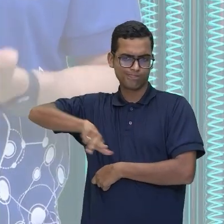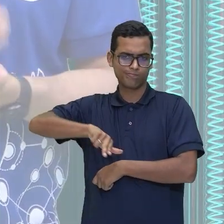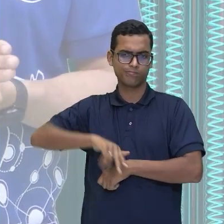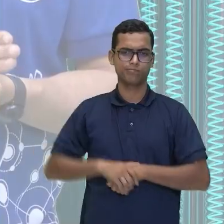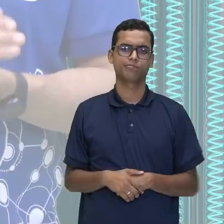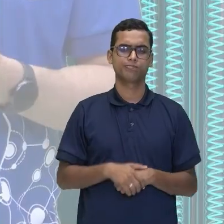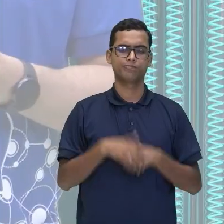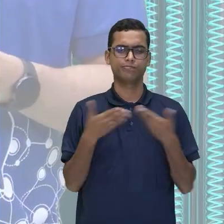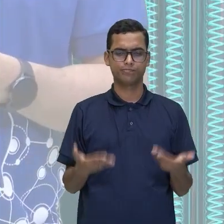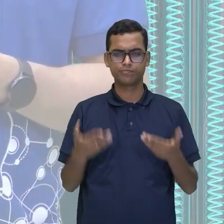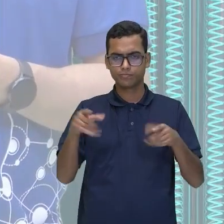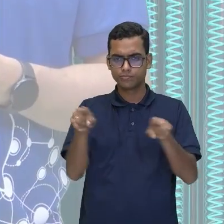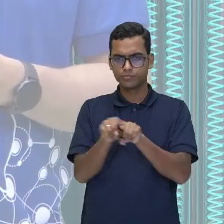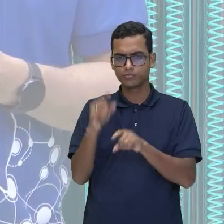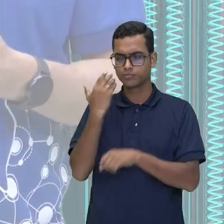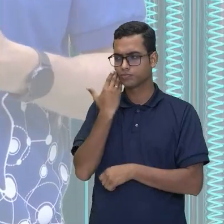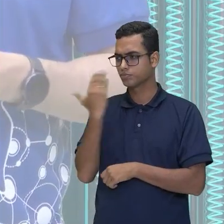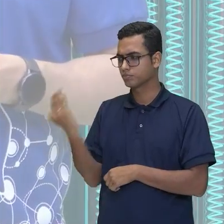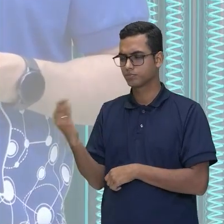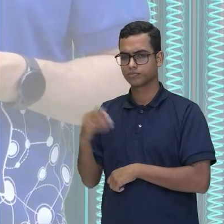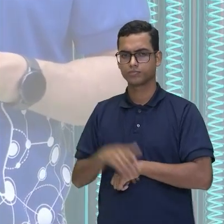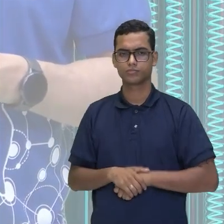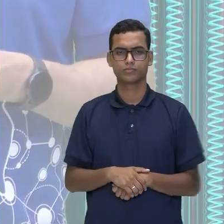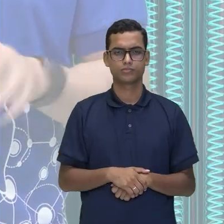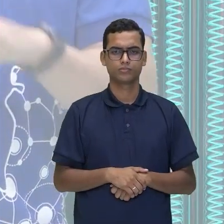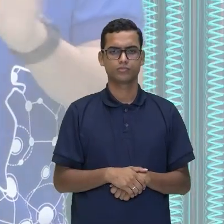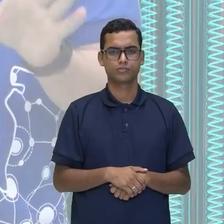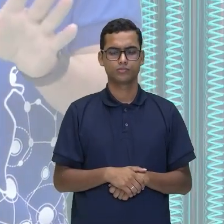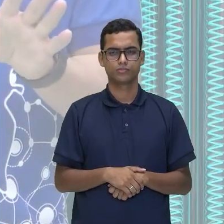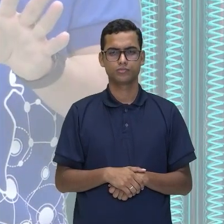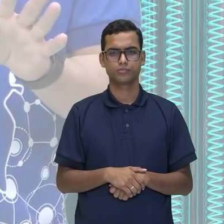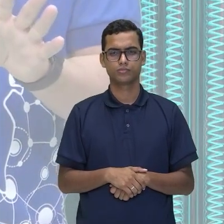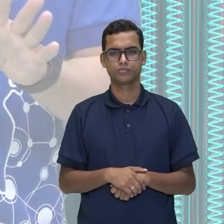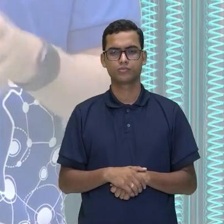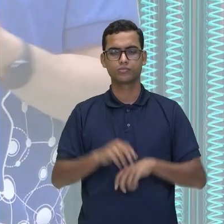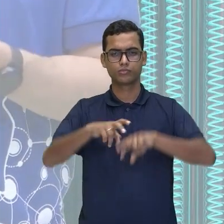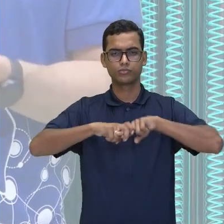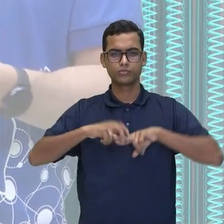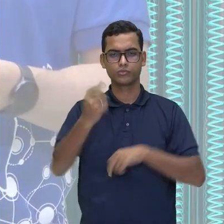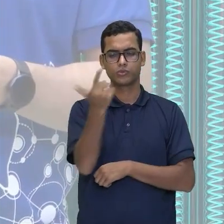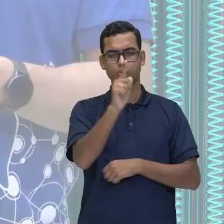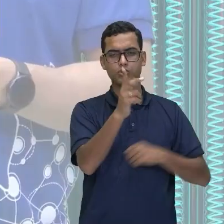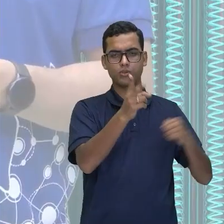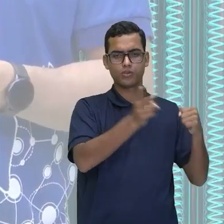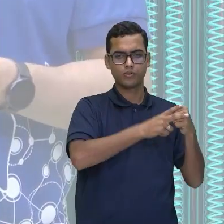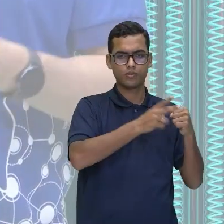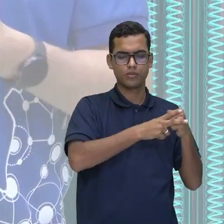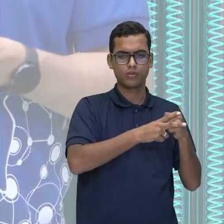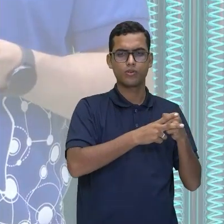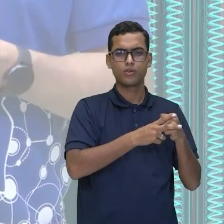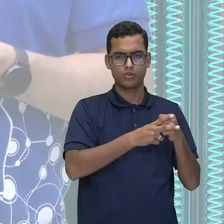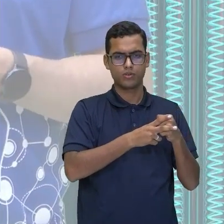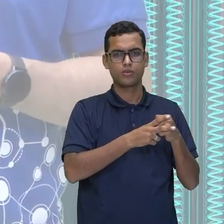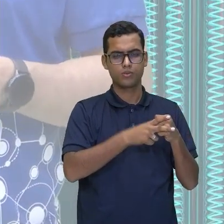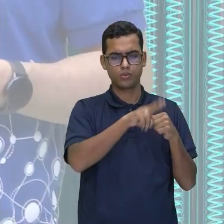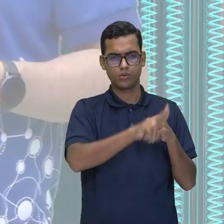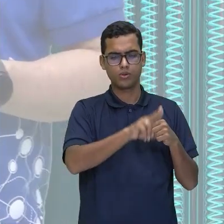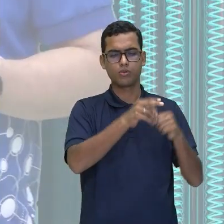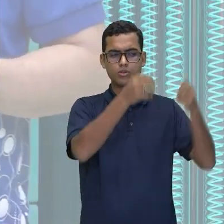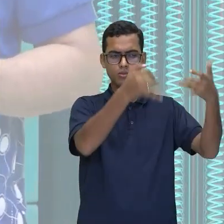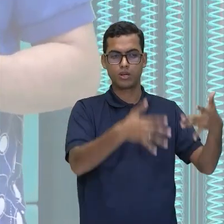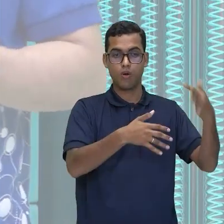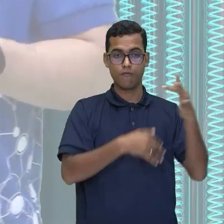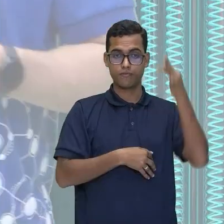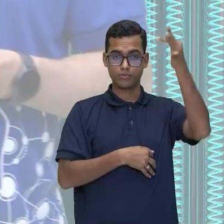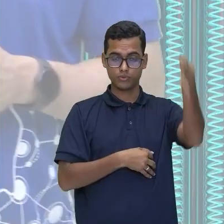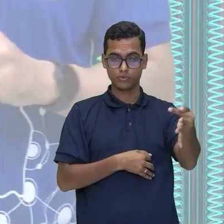se utiliza o can para falar de algo do futuro, tá? Aí é um outro verbo modal, é o will, que a gente utiliza para falar de futuro.